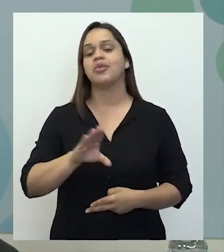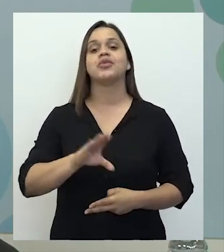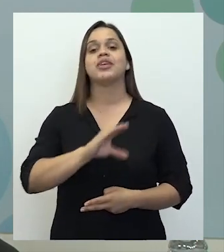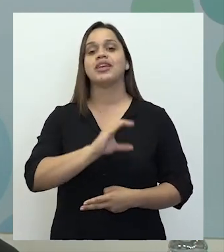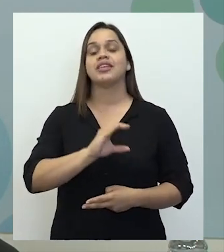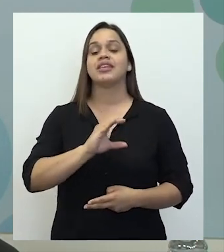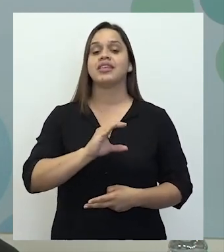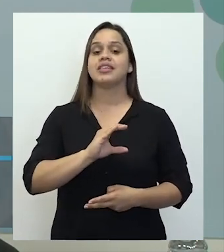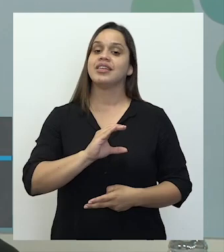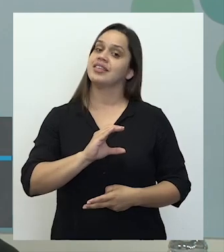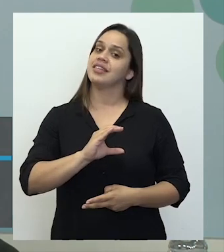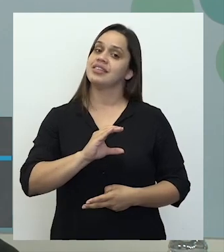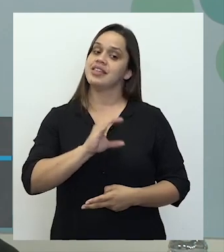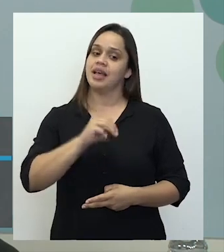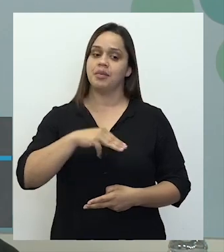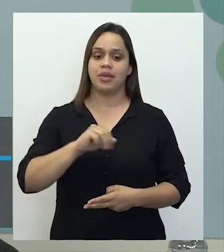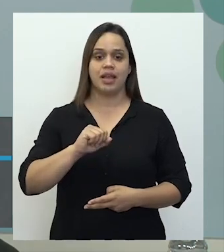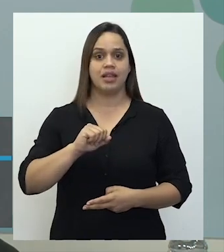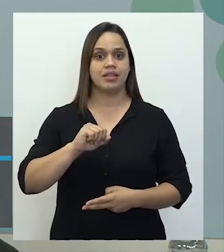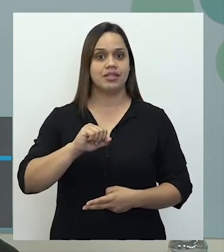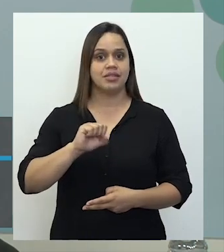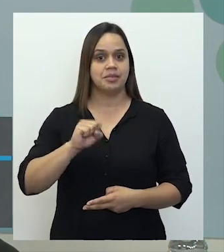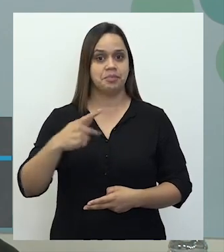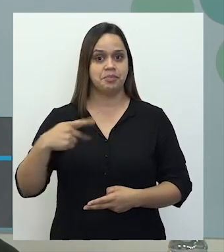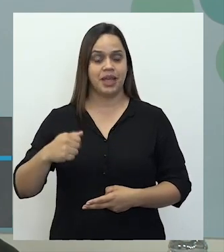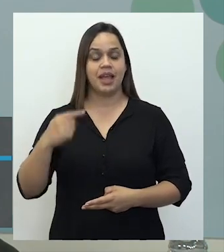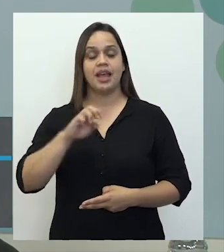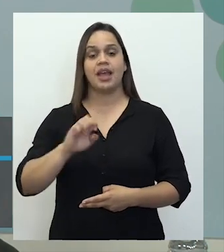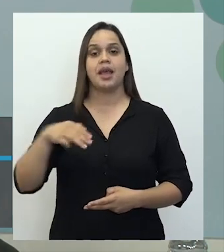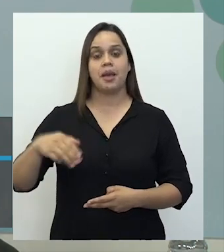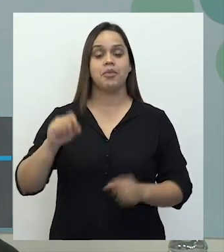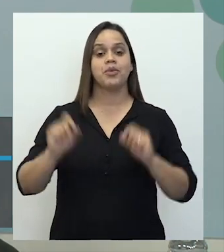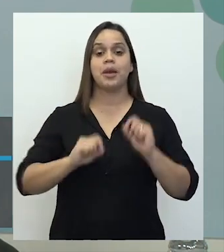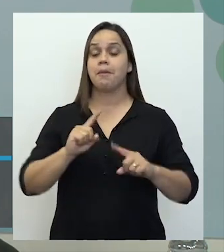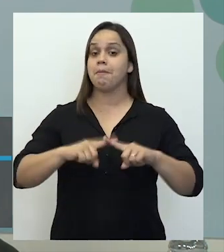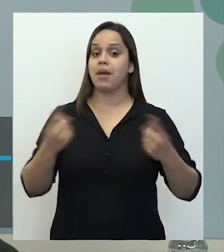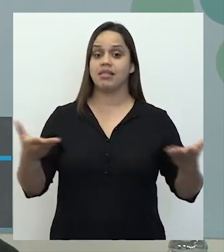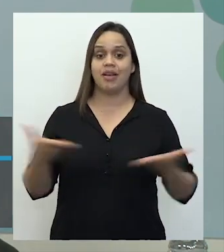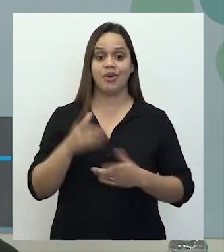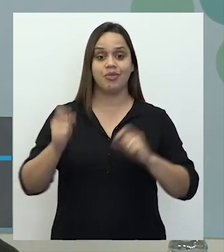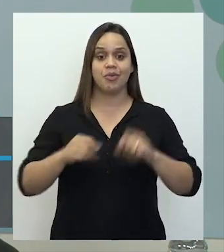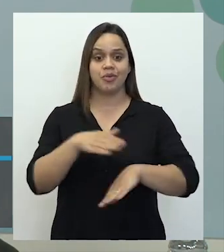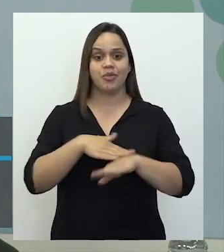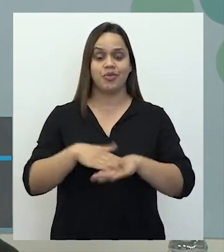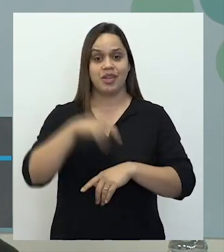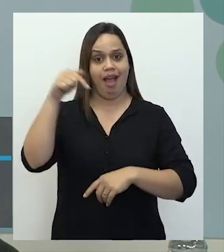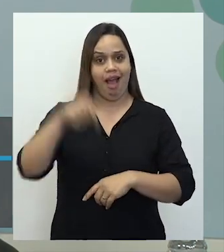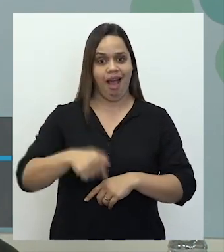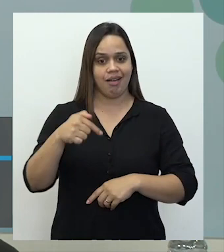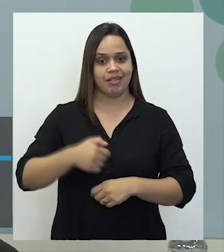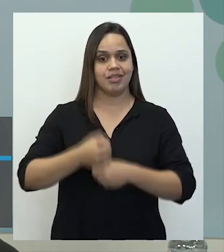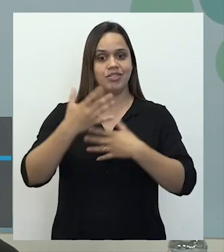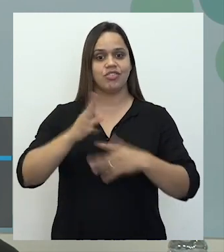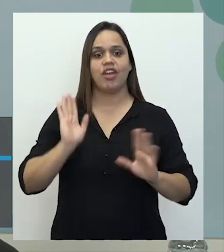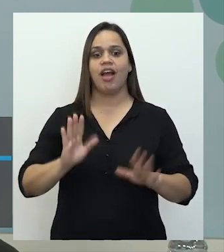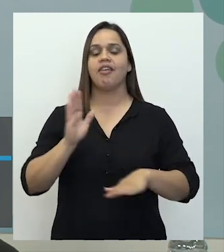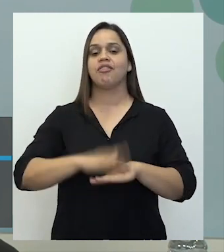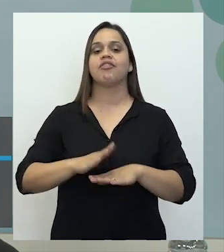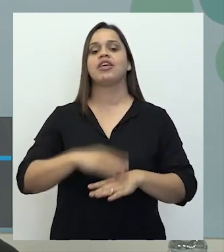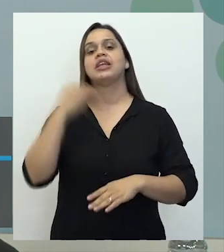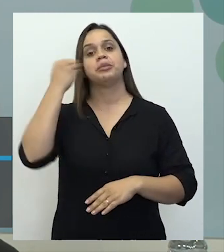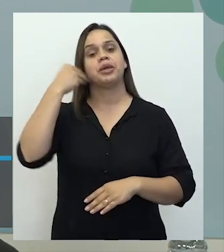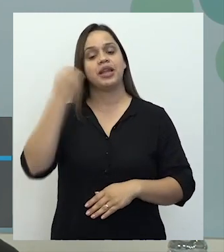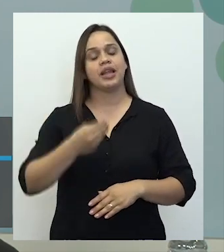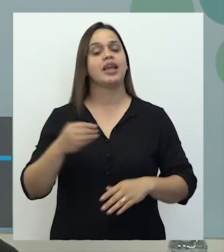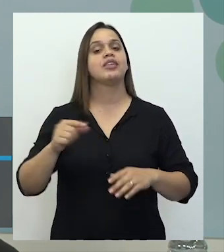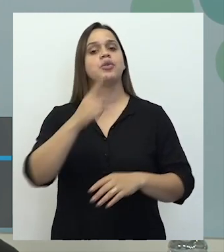EM. Língua Portuguesa, CMSP underline EM. Mas, por enquanto, nós vamos conversando por aqui. A gente já fez a experiência